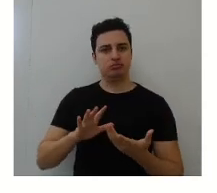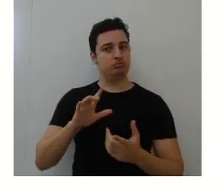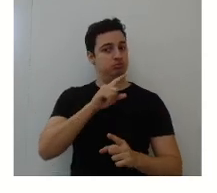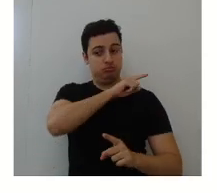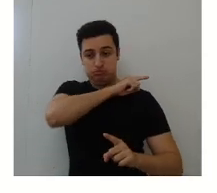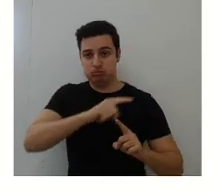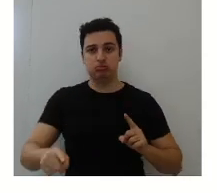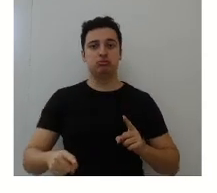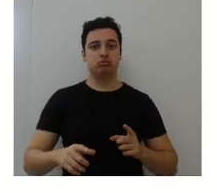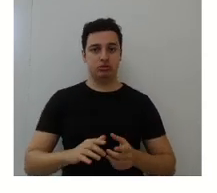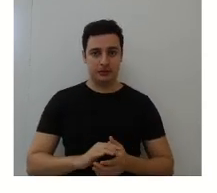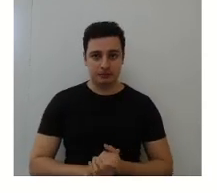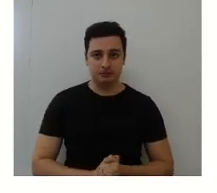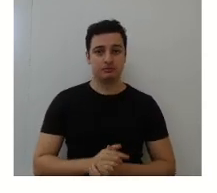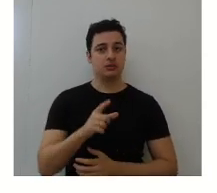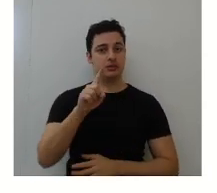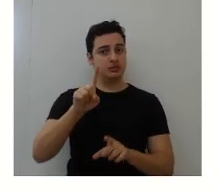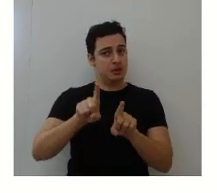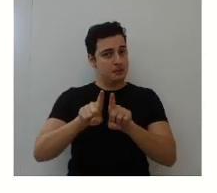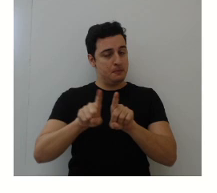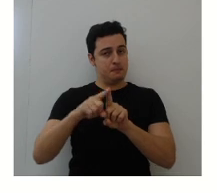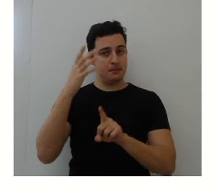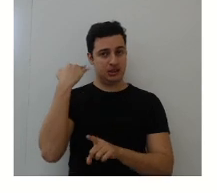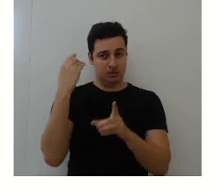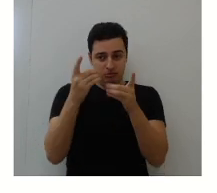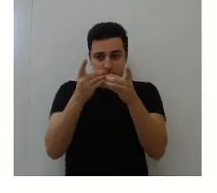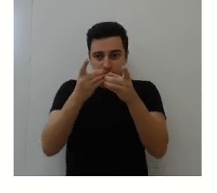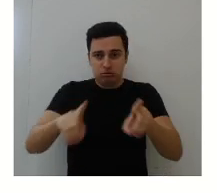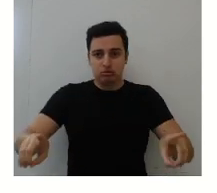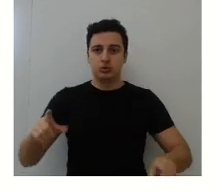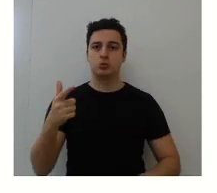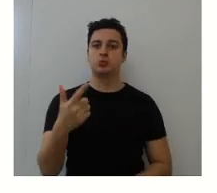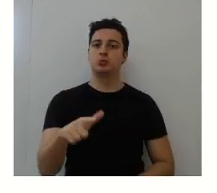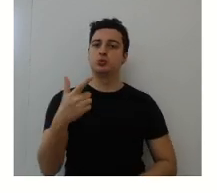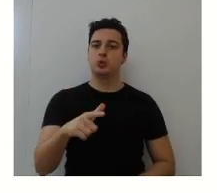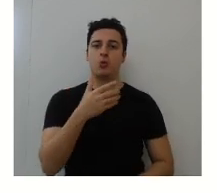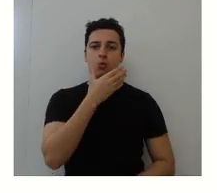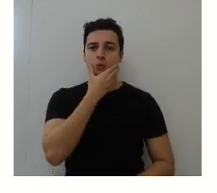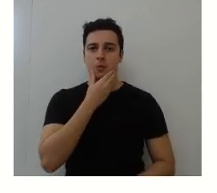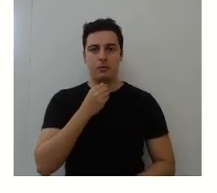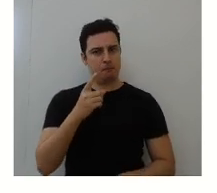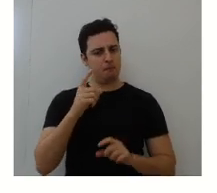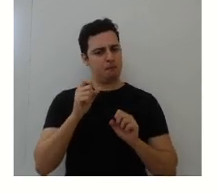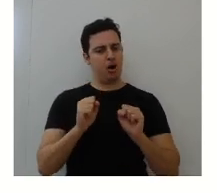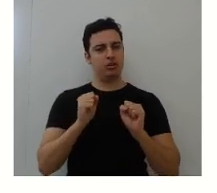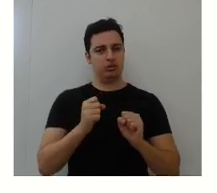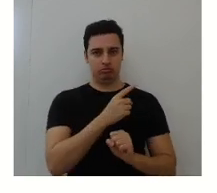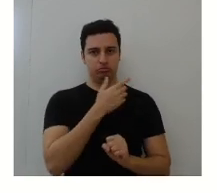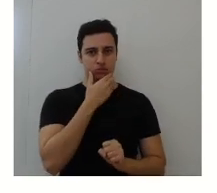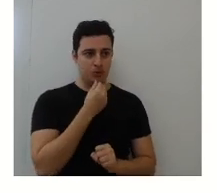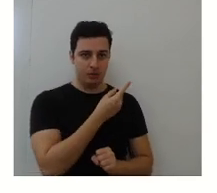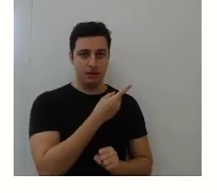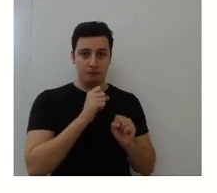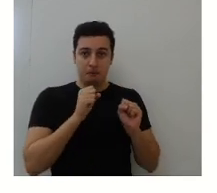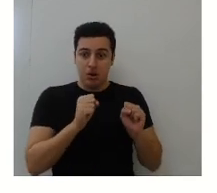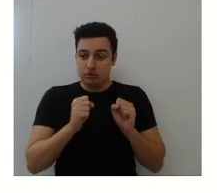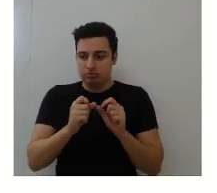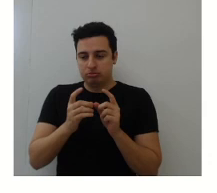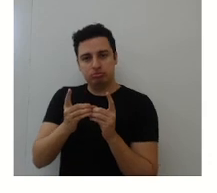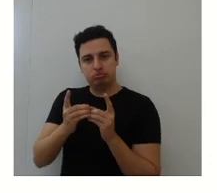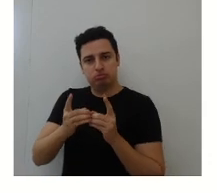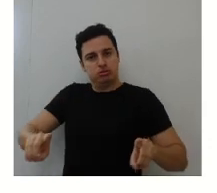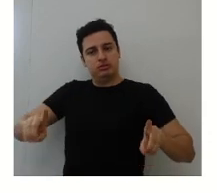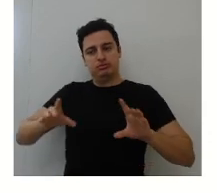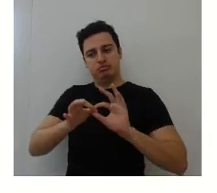não existia divórcio. Né? Só o homem poderia se separar da mulher, a mulher nunca poderia se separar do homem.